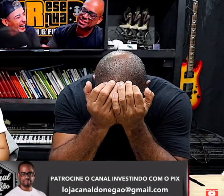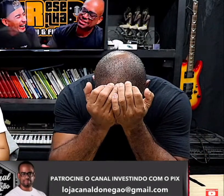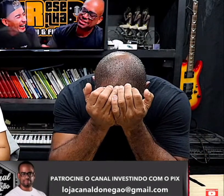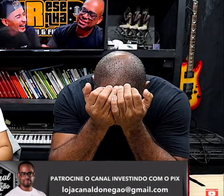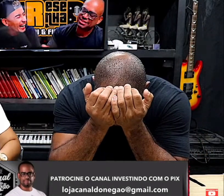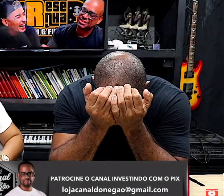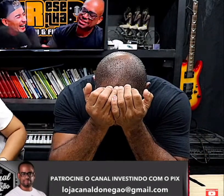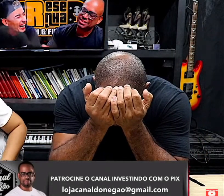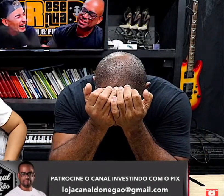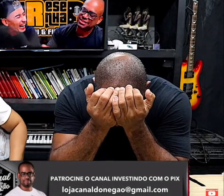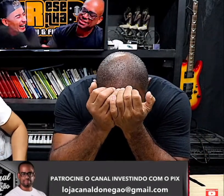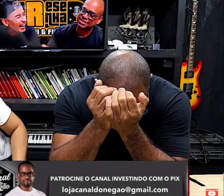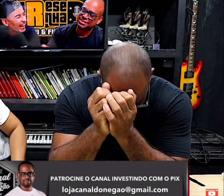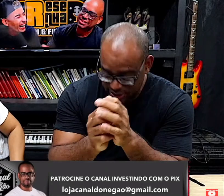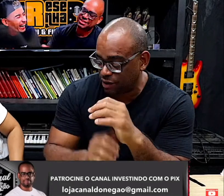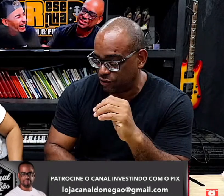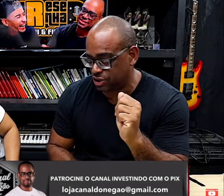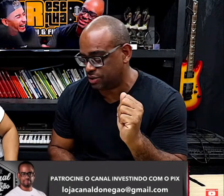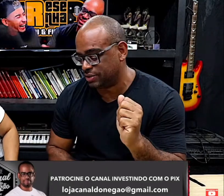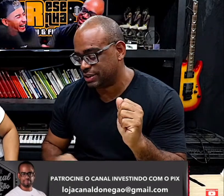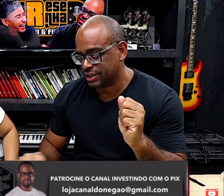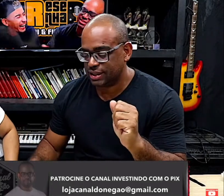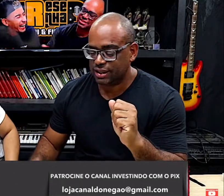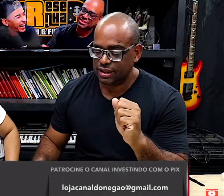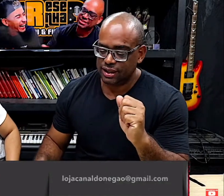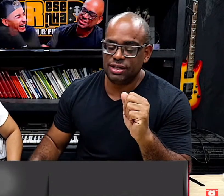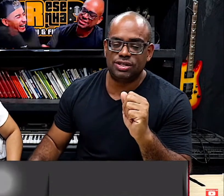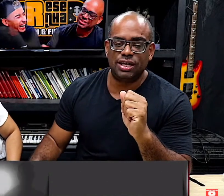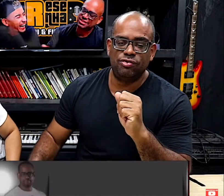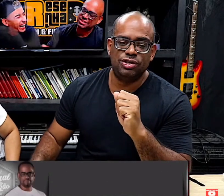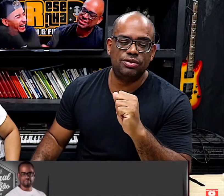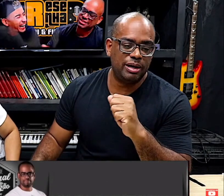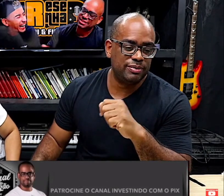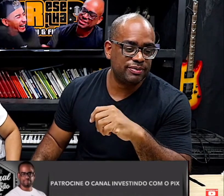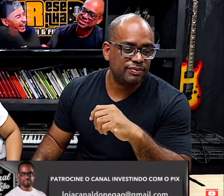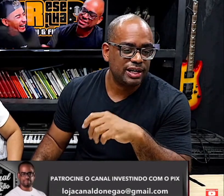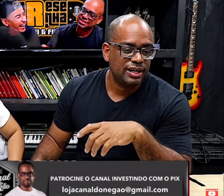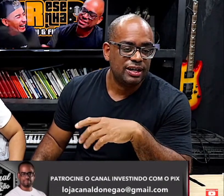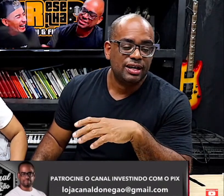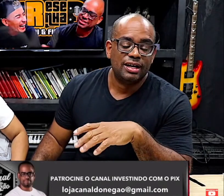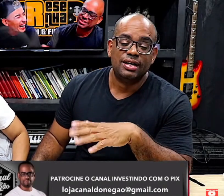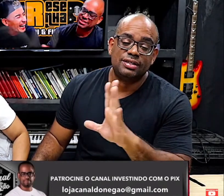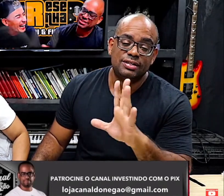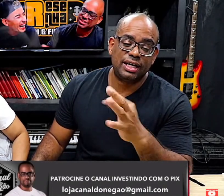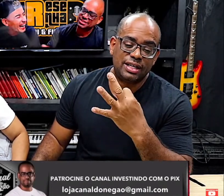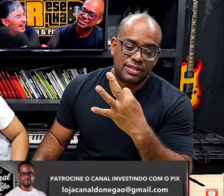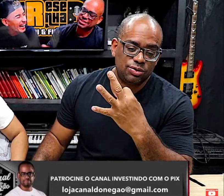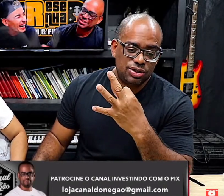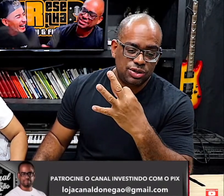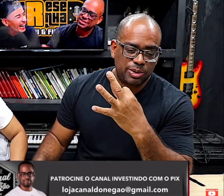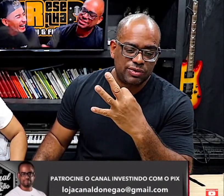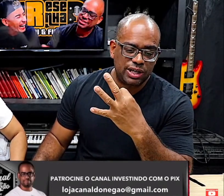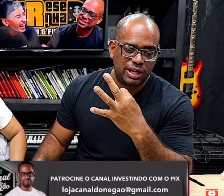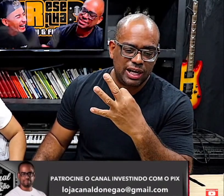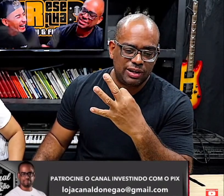Ah, Deus do céu. Isso tá perdido. A gente tá fudido mesmo. 30 segundinhos pra você dar uma olhada...